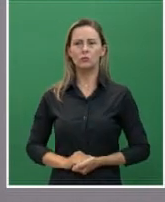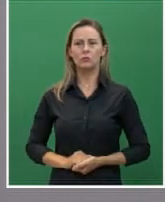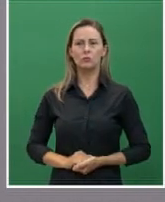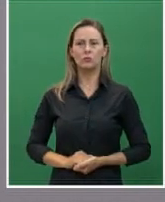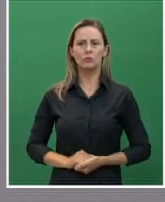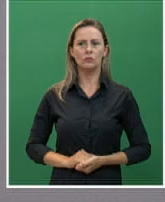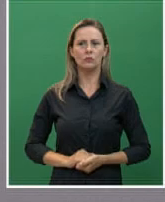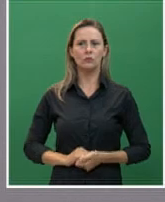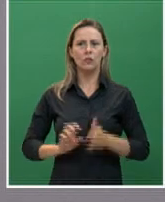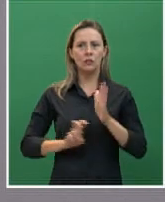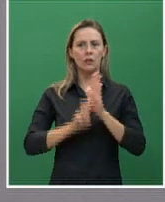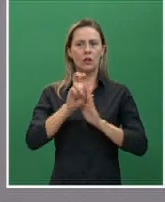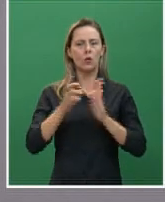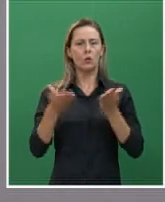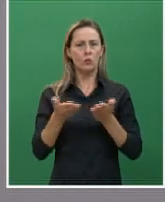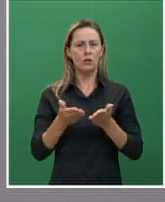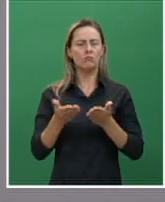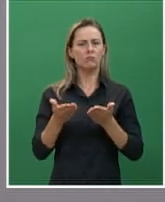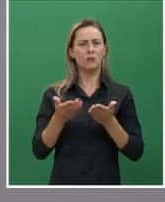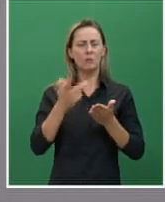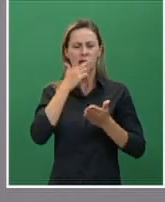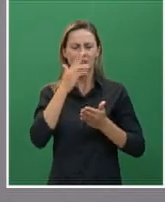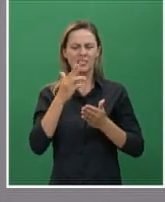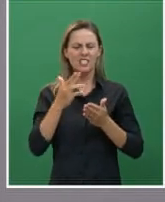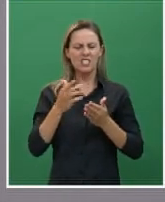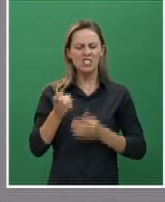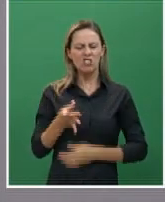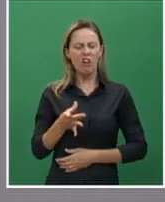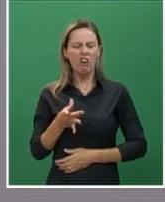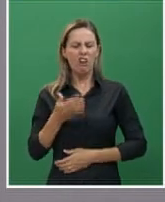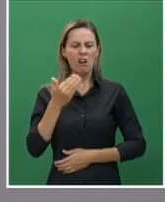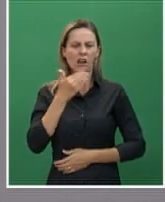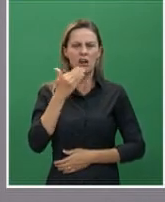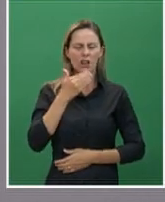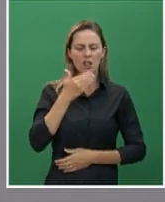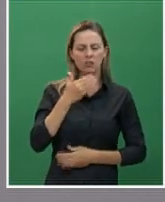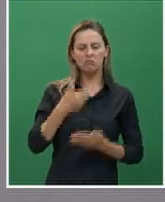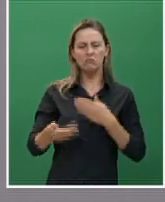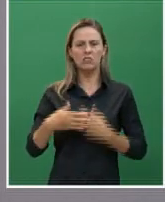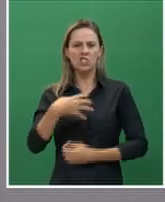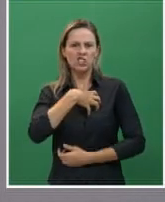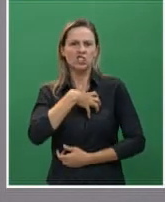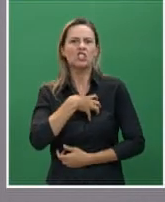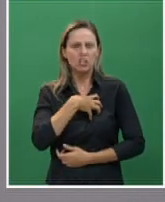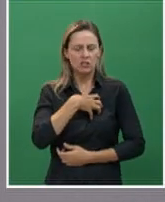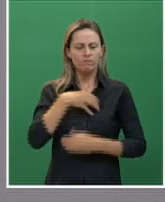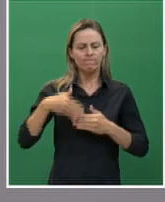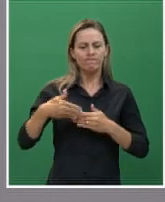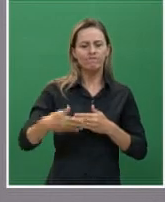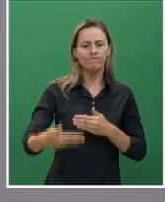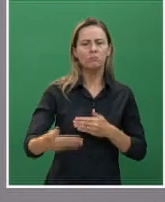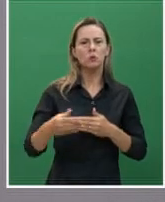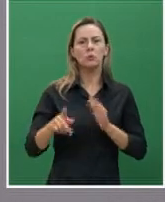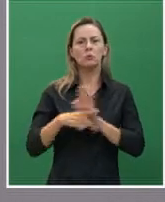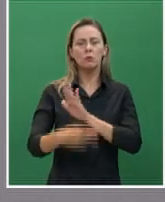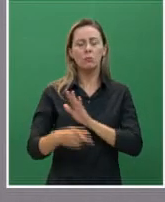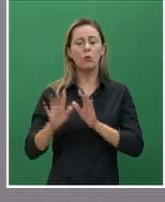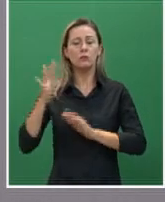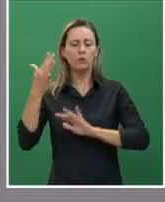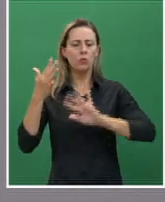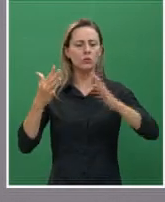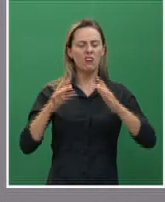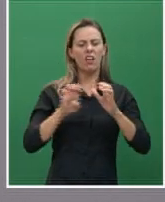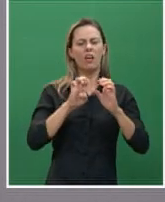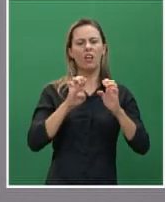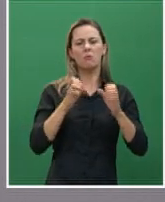invés de fazer simplesmente um puxadinho né de fazer mais um remendo lá na Proeb ao longo de vários que tinham sido realizados